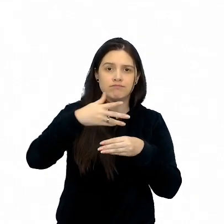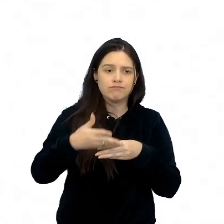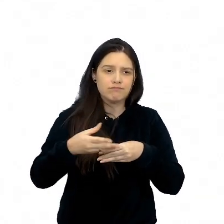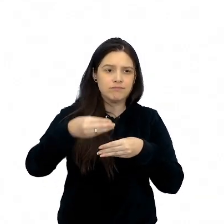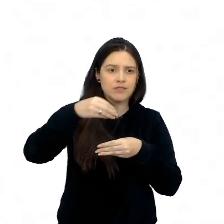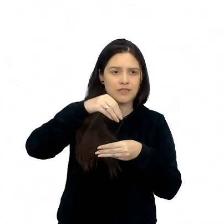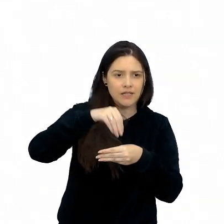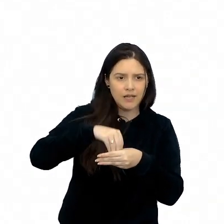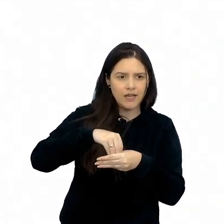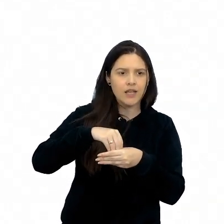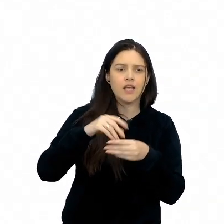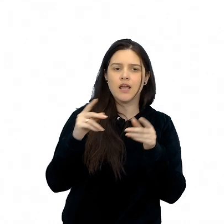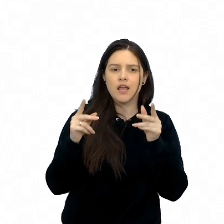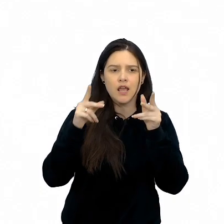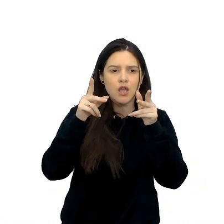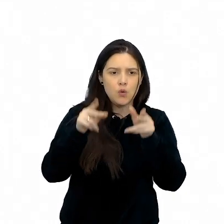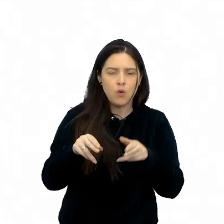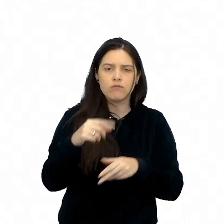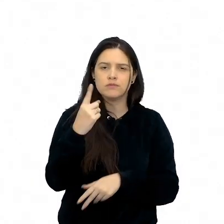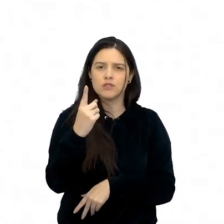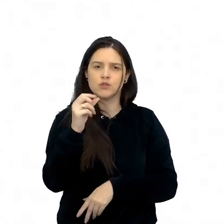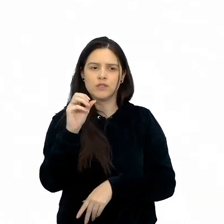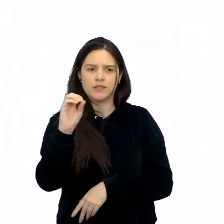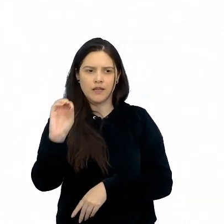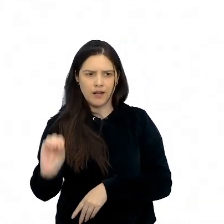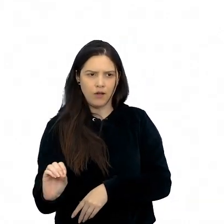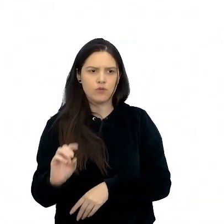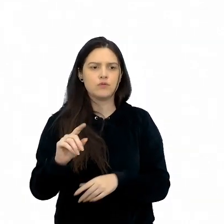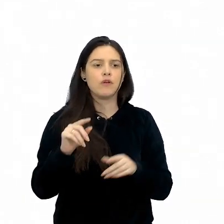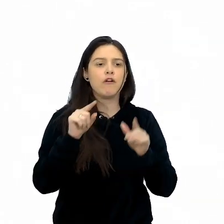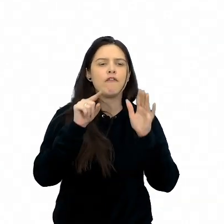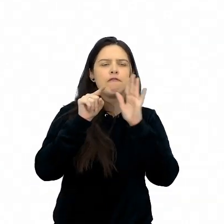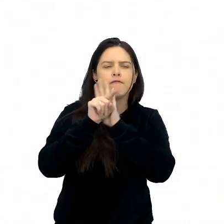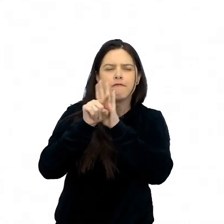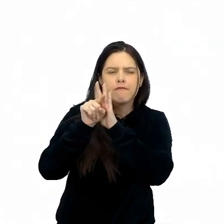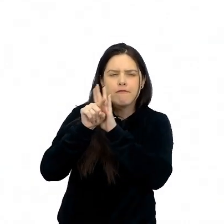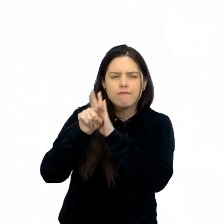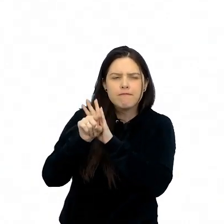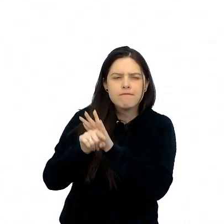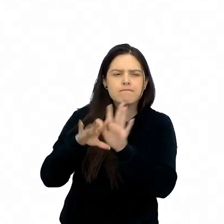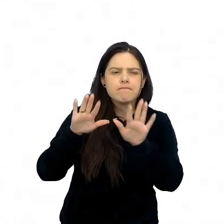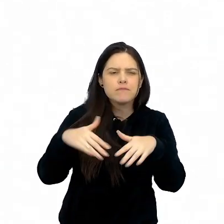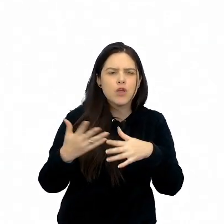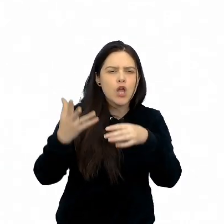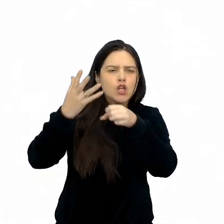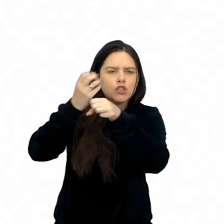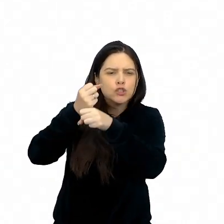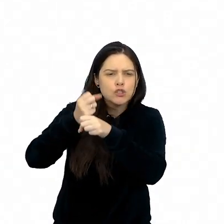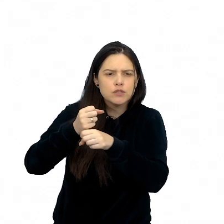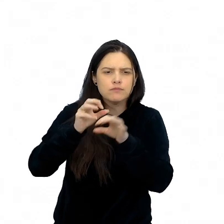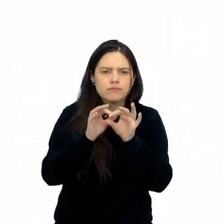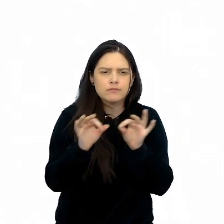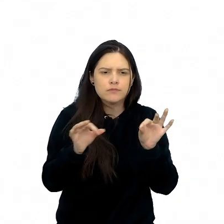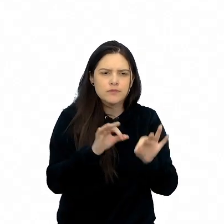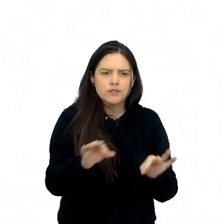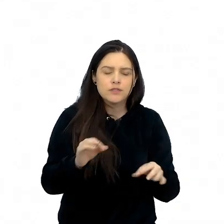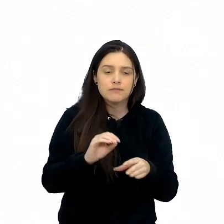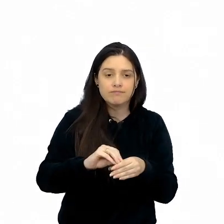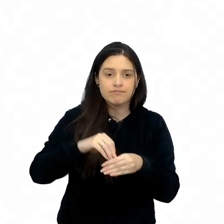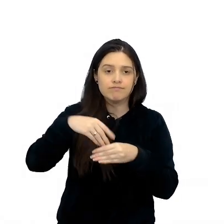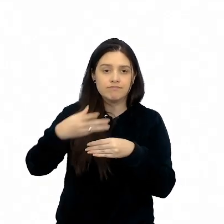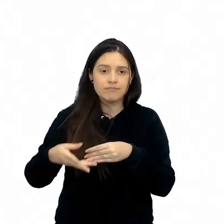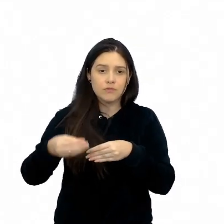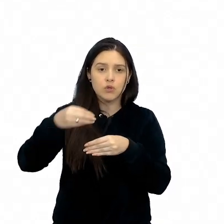qualquer triângulo é 180 graus. Então, como que eu faço para a gente calcular? Verificar que a soma das medidas dos ângulos internos